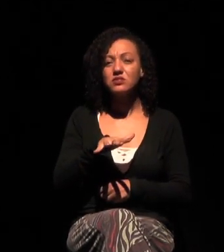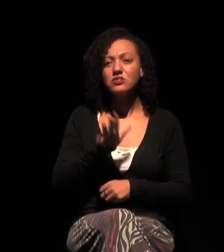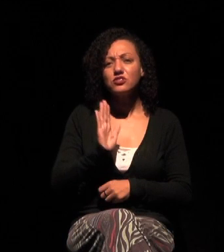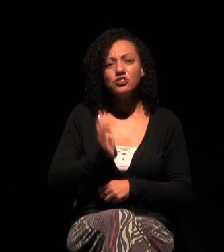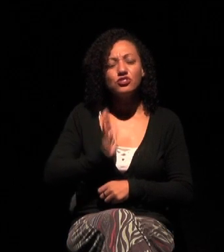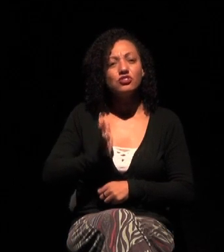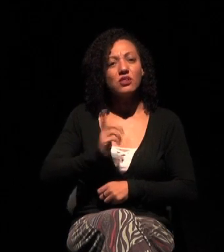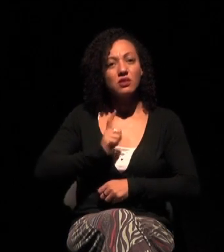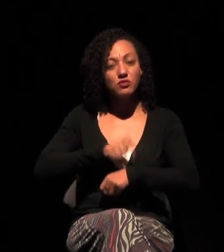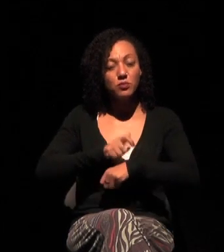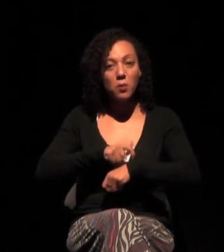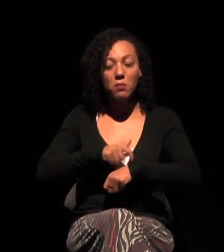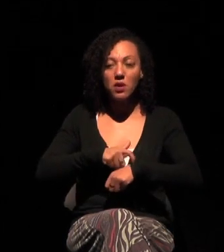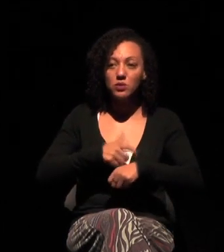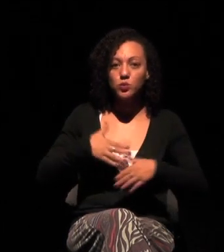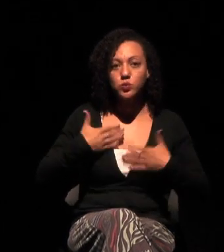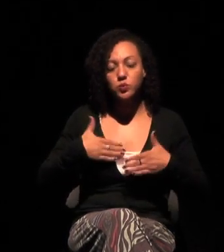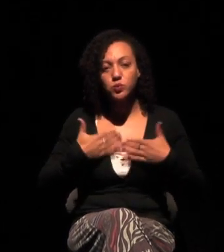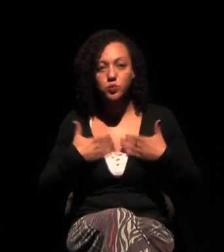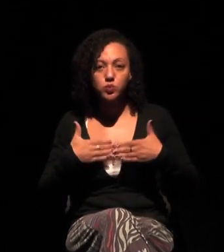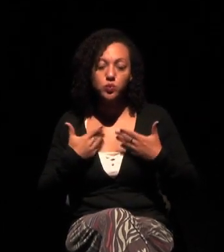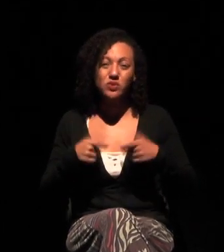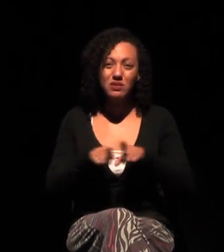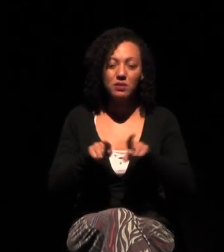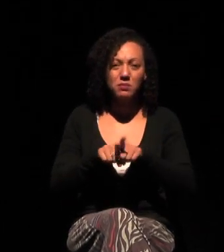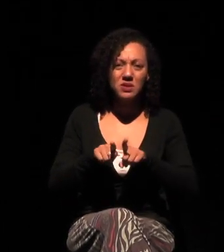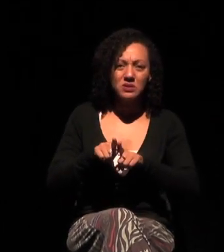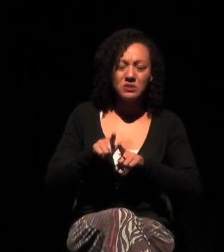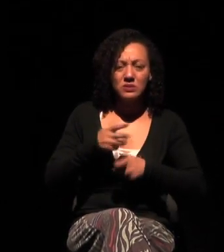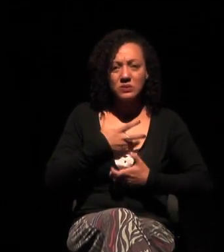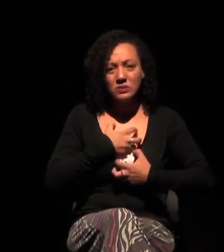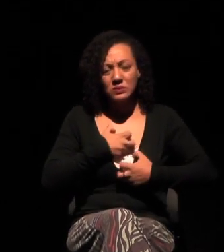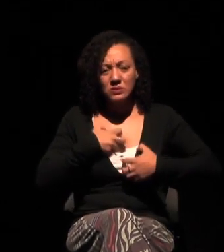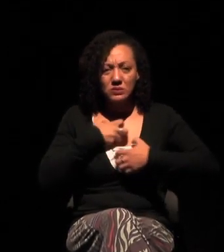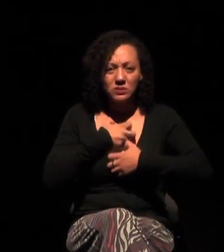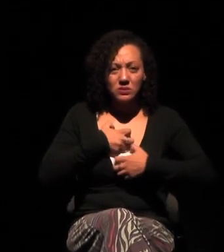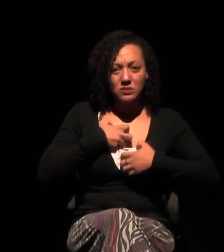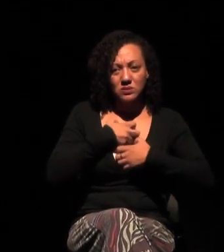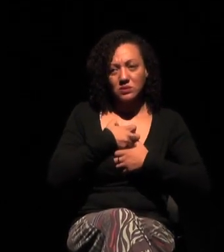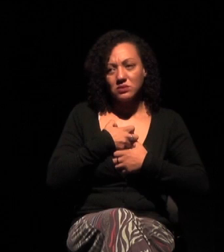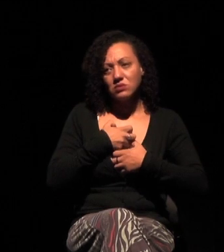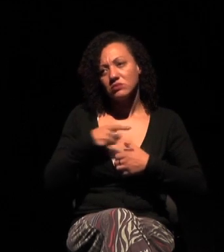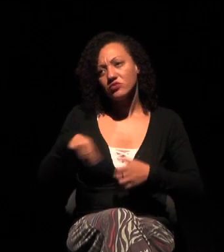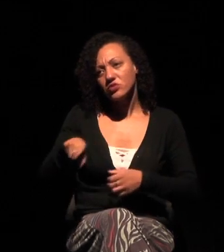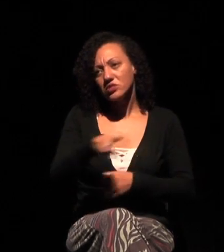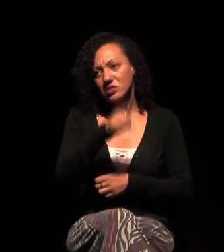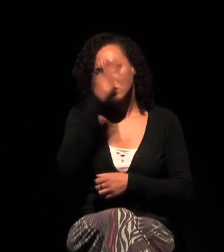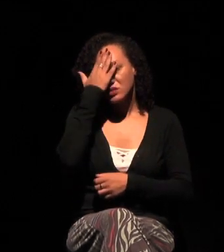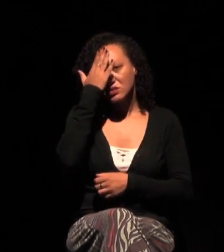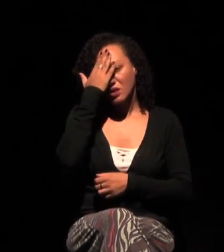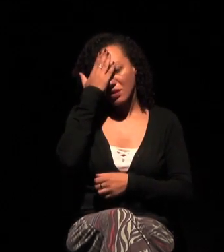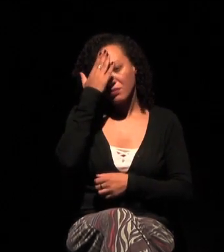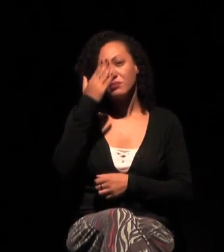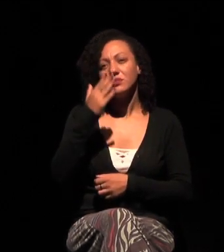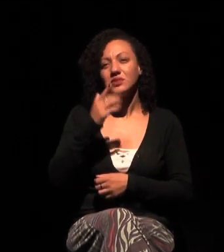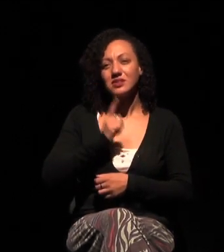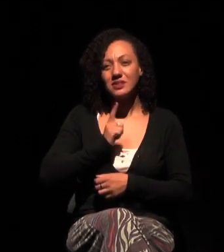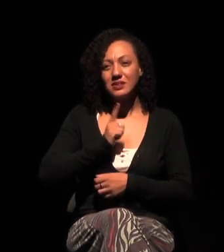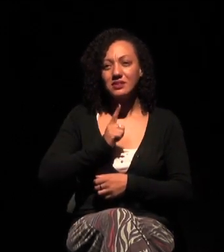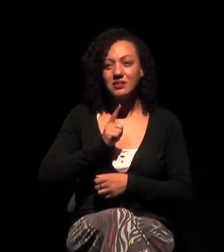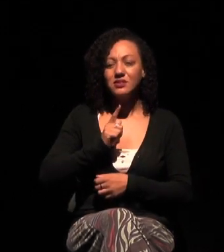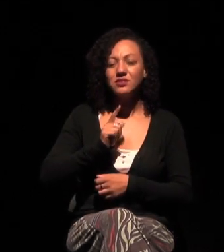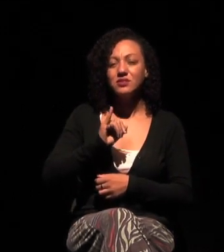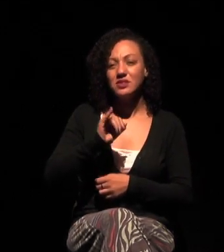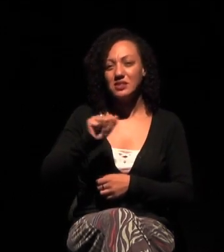de euforia grandes momentos de depressão também talvez todo mundo saiba da idéia que houve um inverno dahia